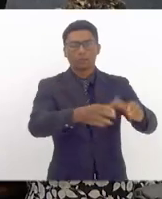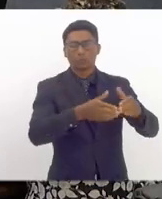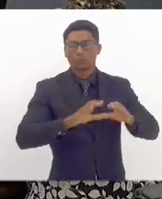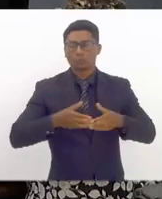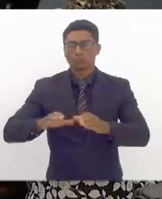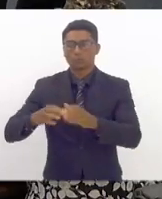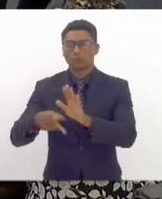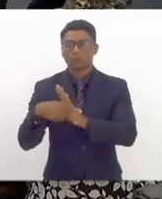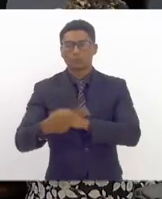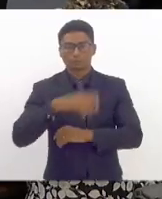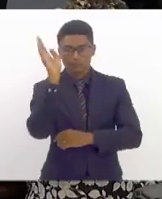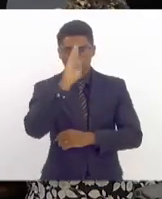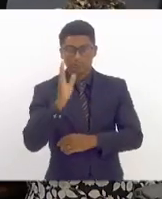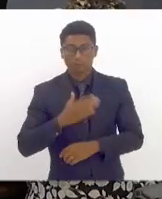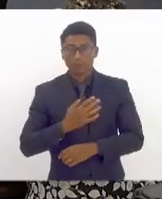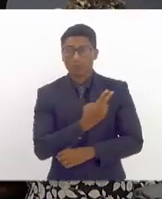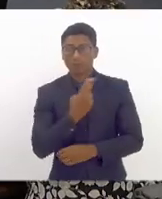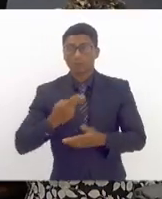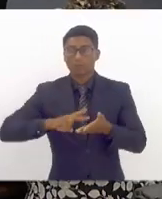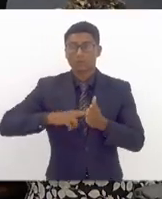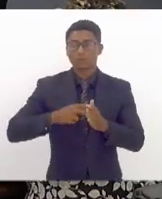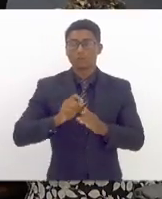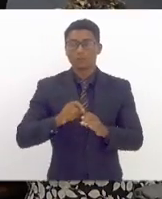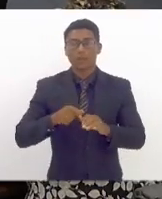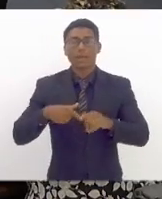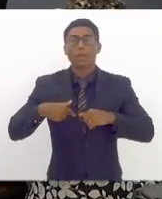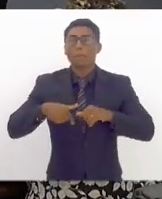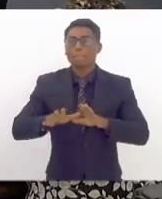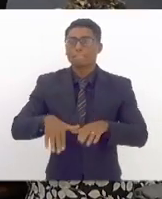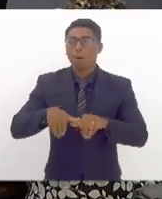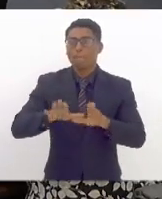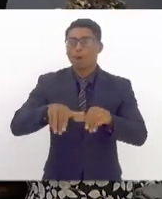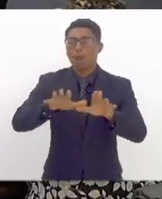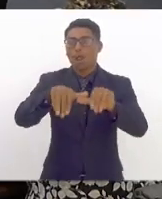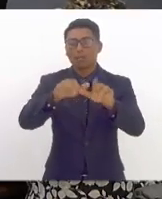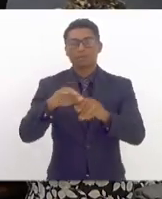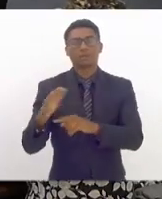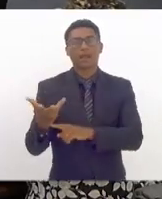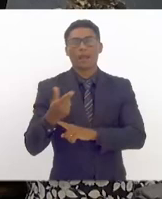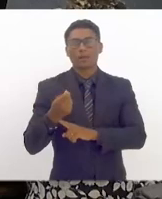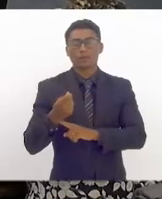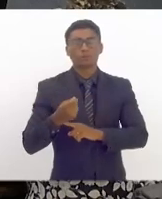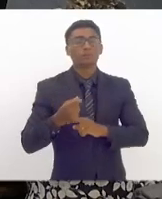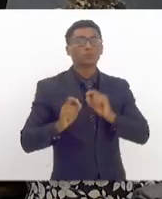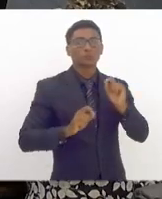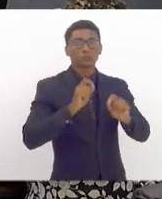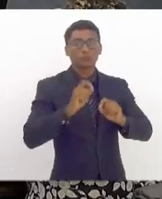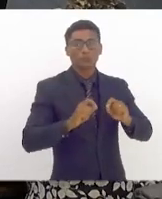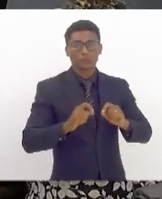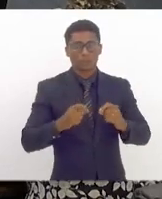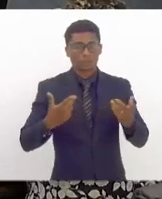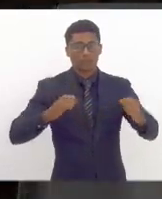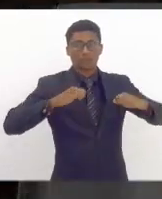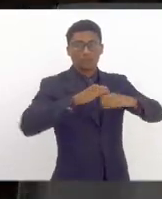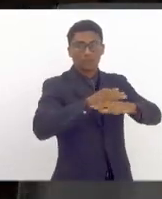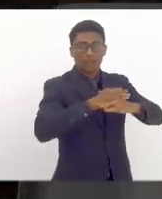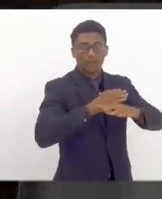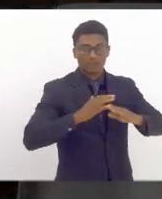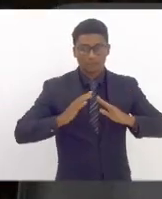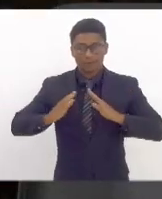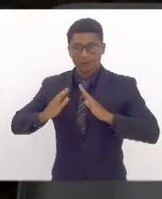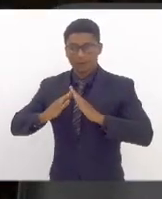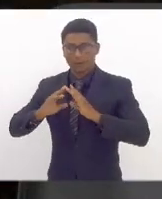o meu nome significa que eu sou uma borboleta encantadora que trago o saber da Aldeia para Cidade da cidade para Aldeia